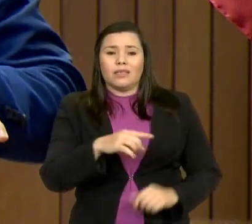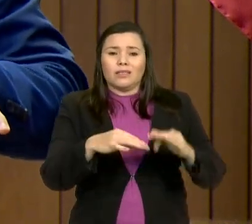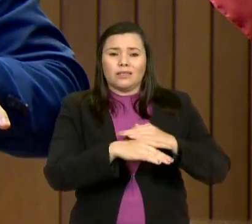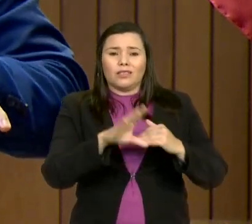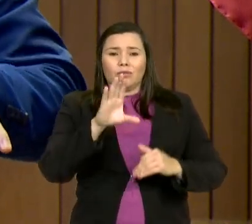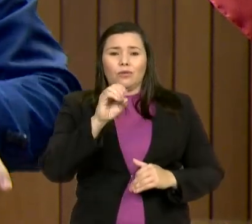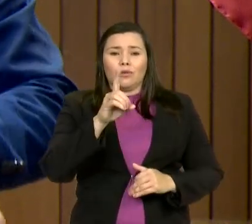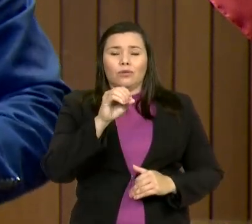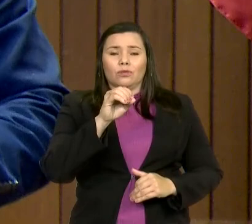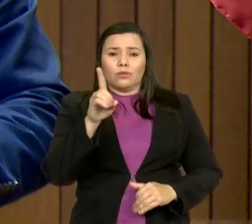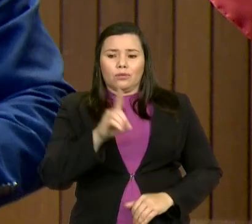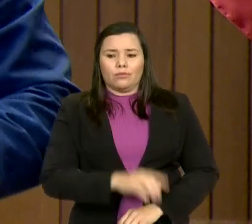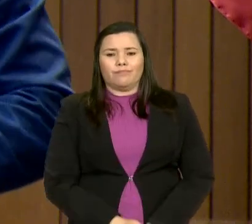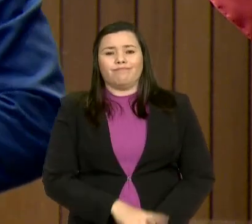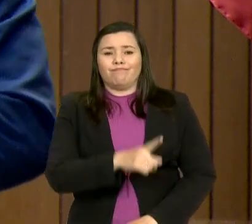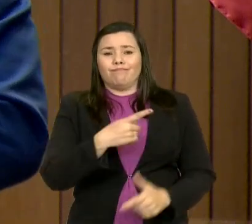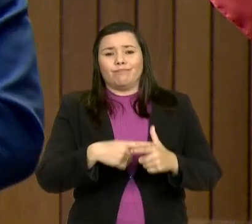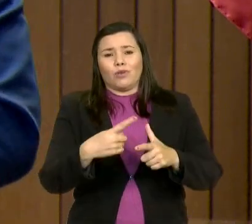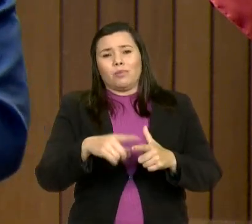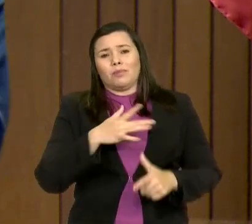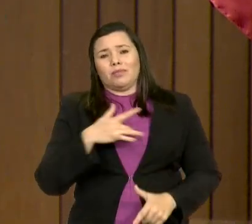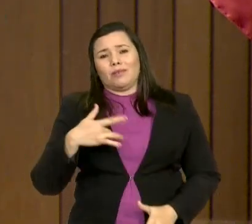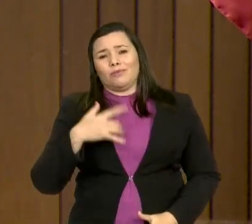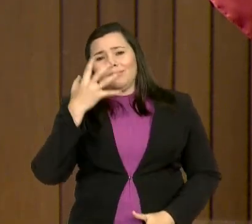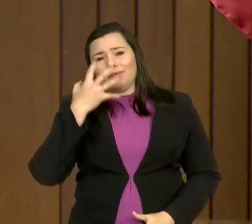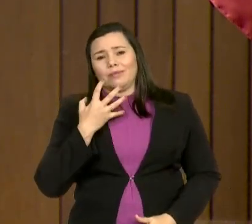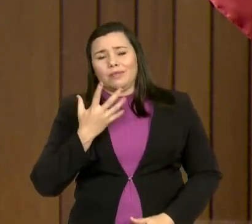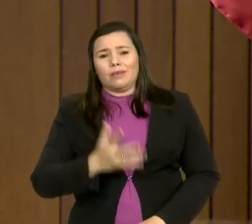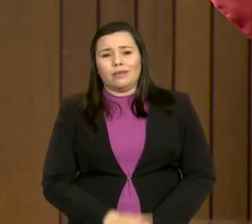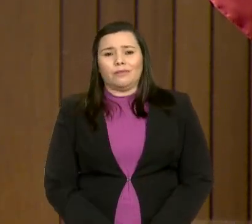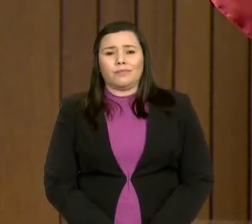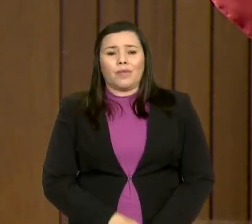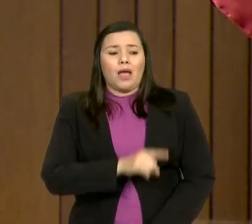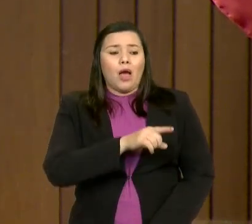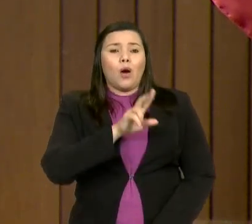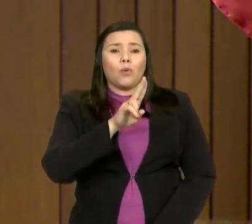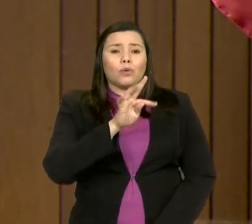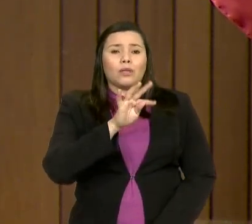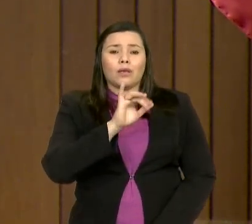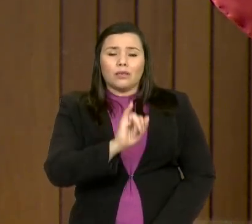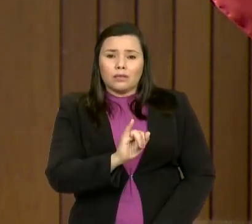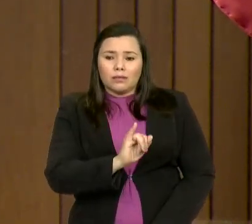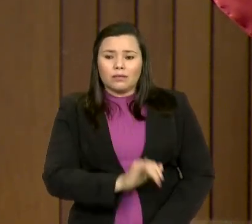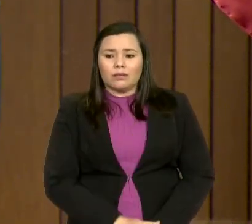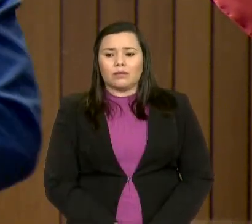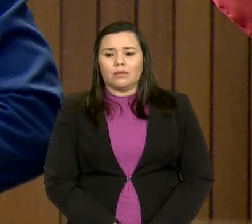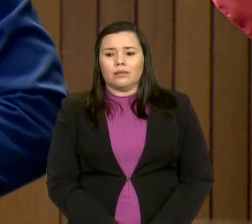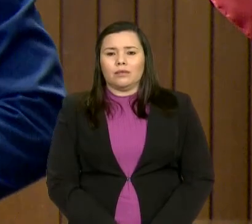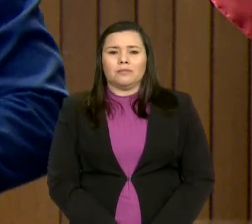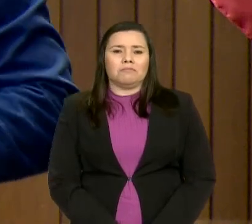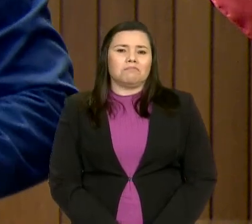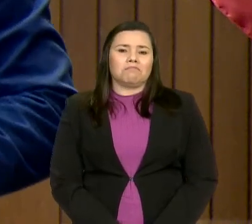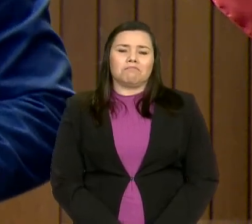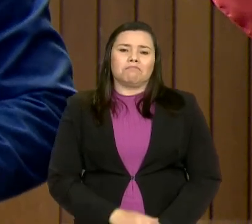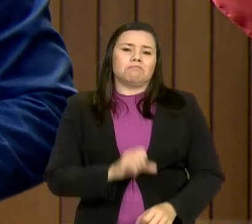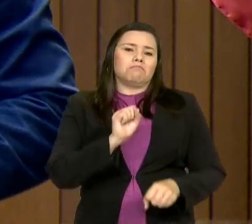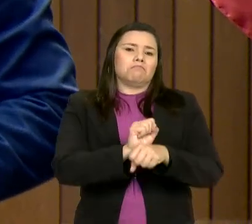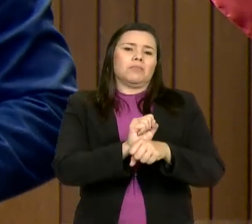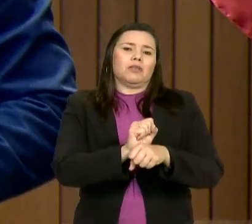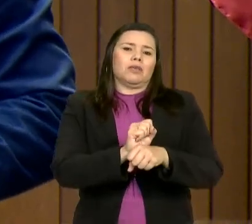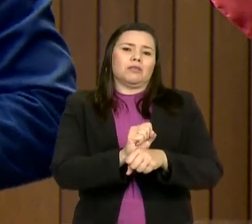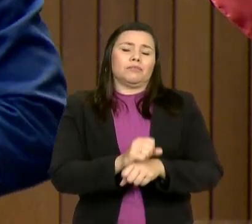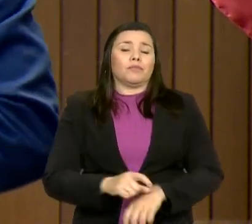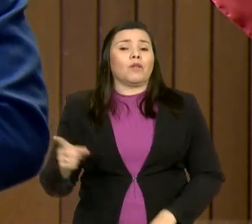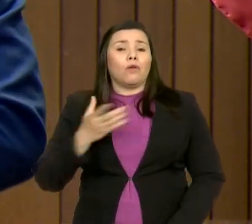problema sério, onde a UTI está deixando de funcionar. O nosso governador